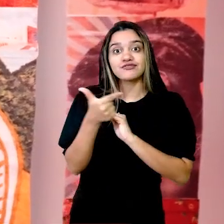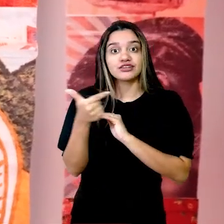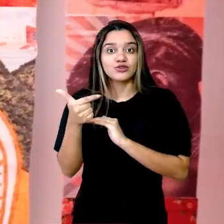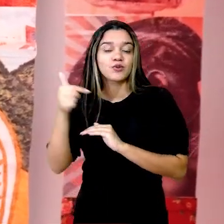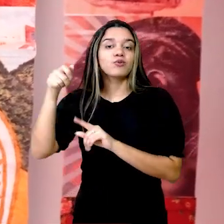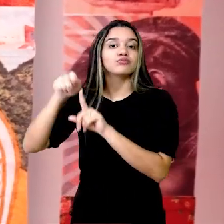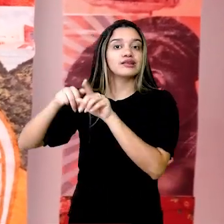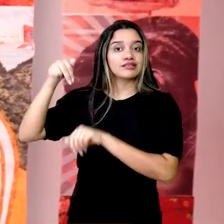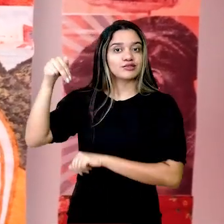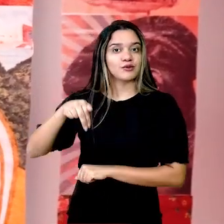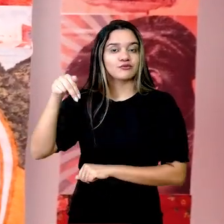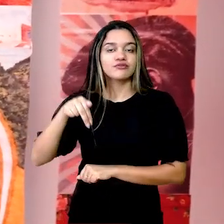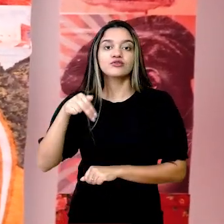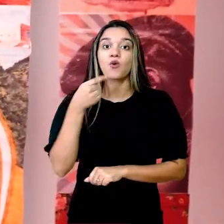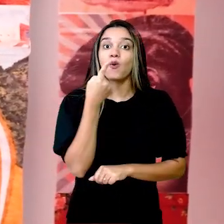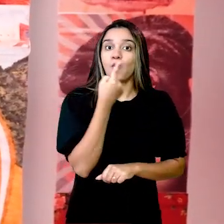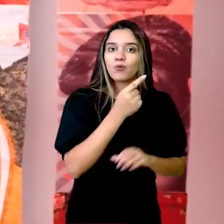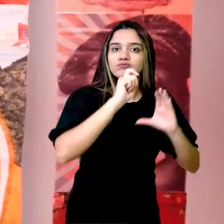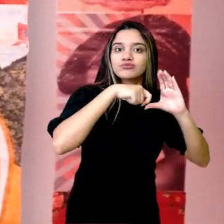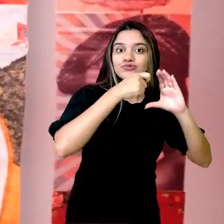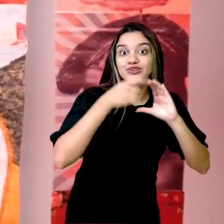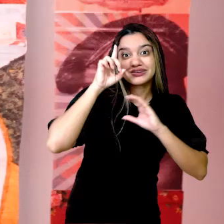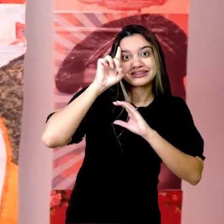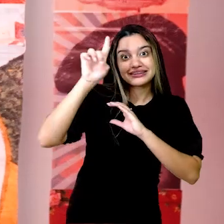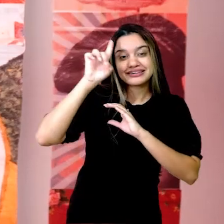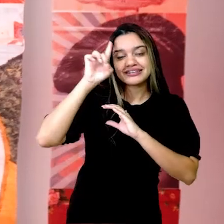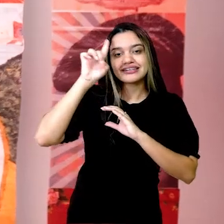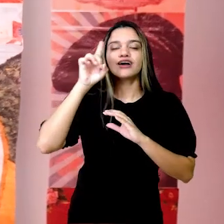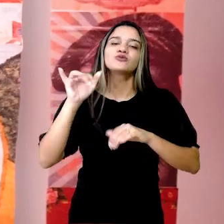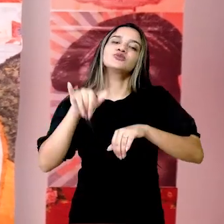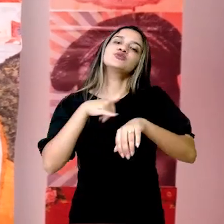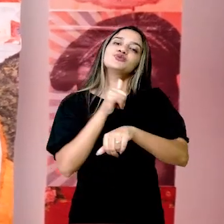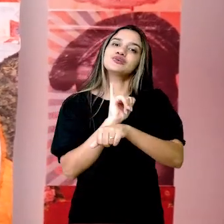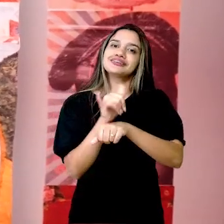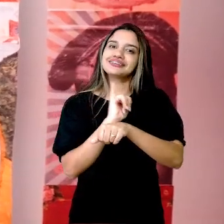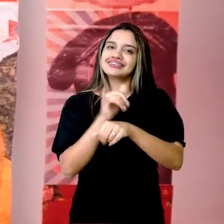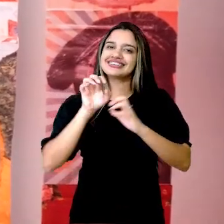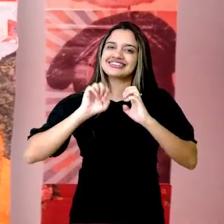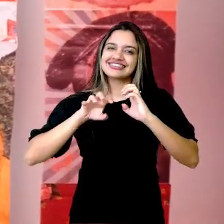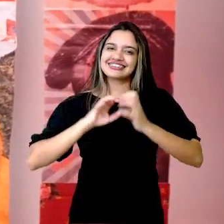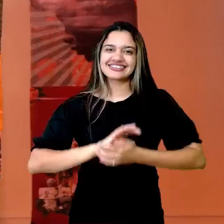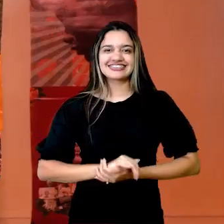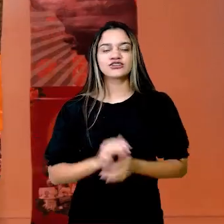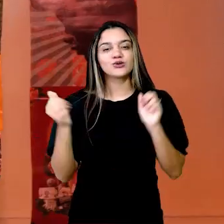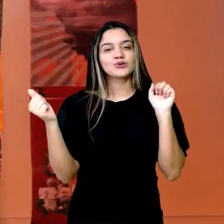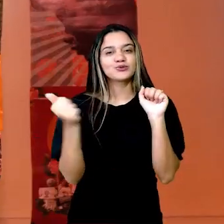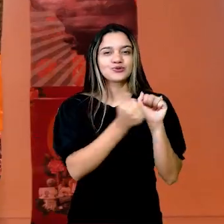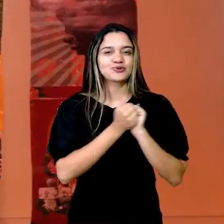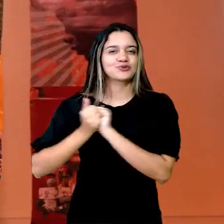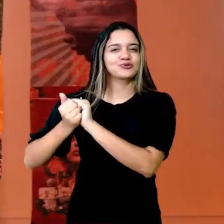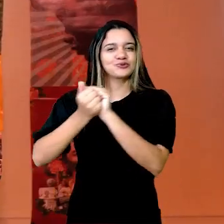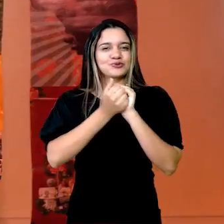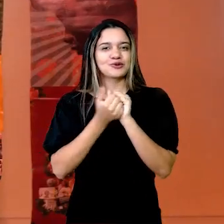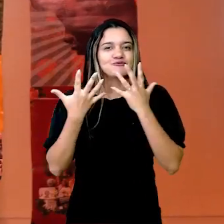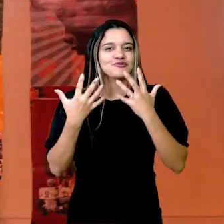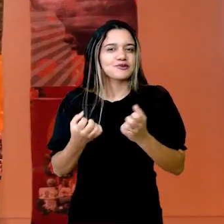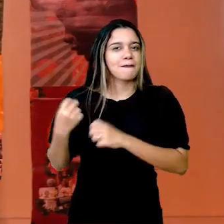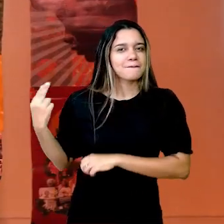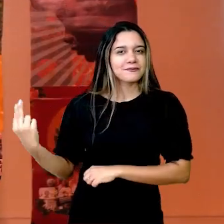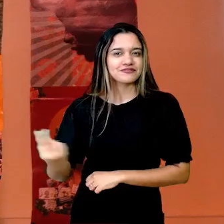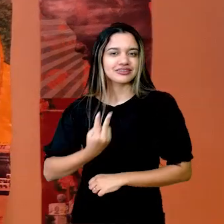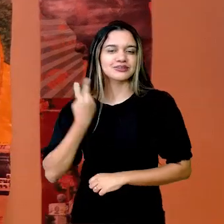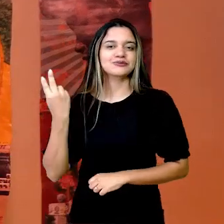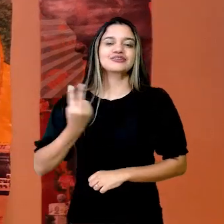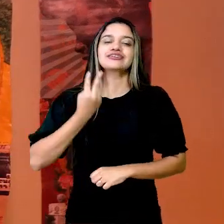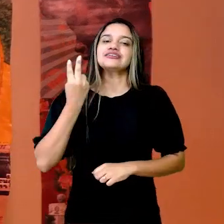de novembro, um episódio por dia, no canal do YouTube do Educa Recife. Juntos, vamos